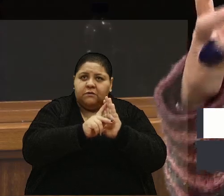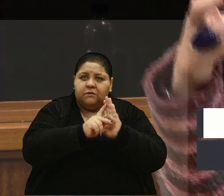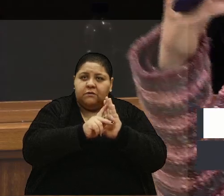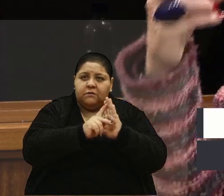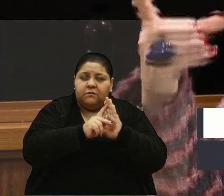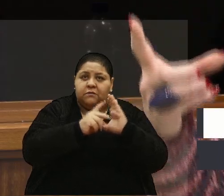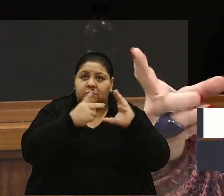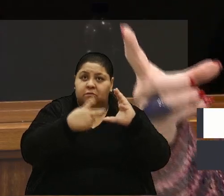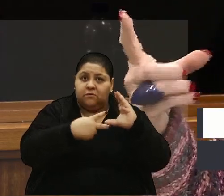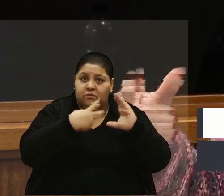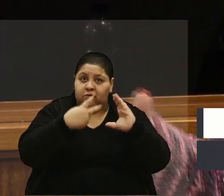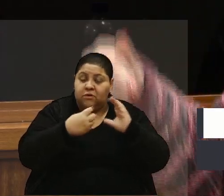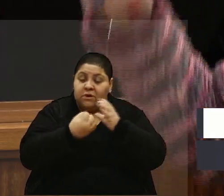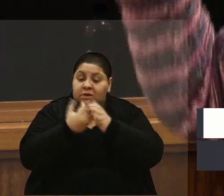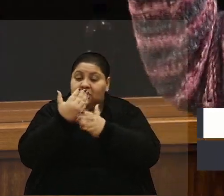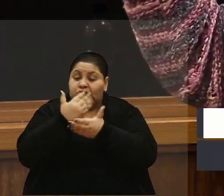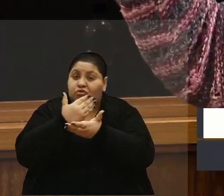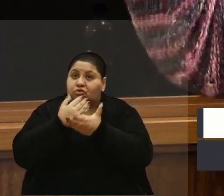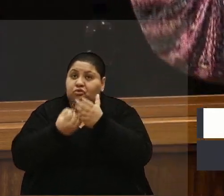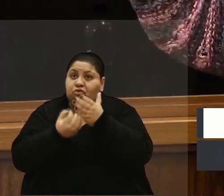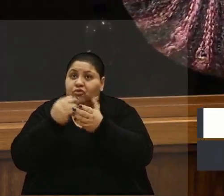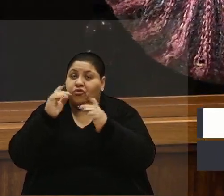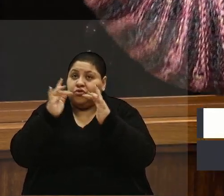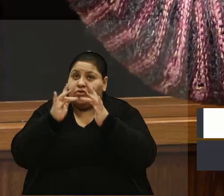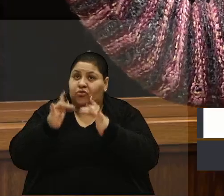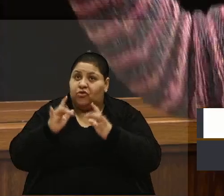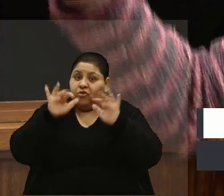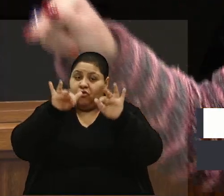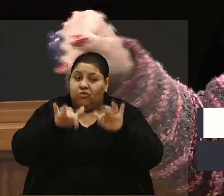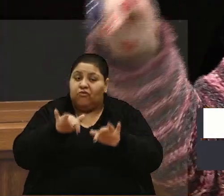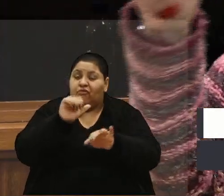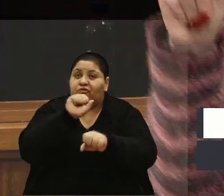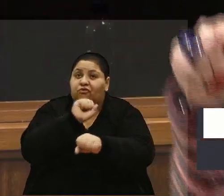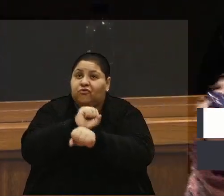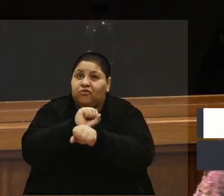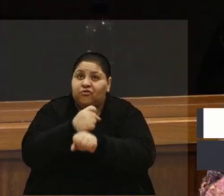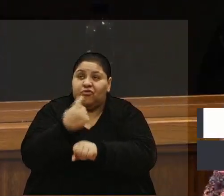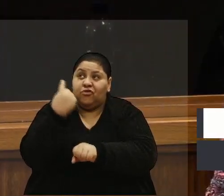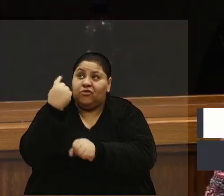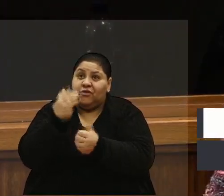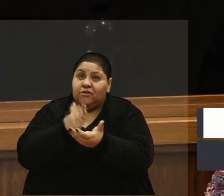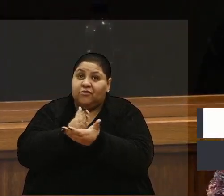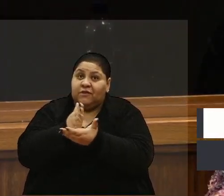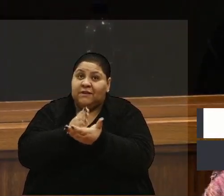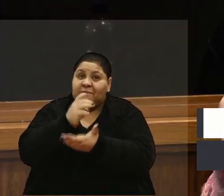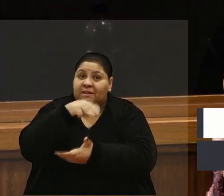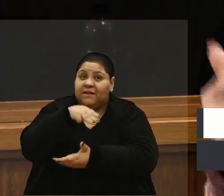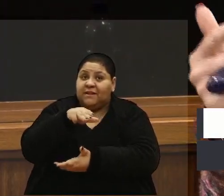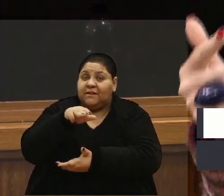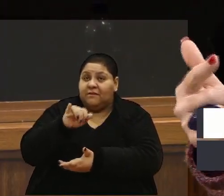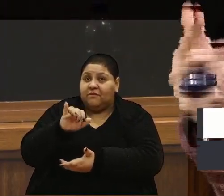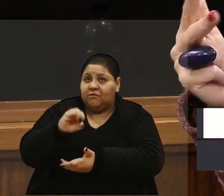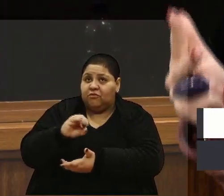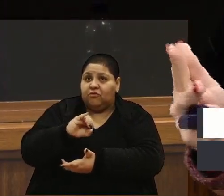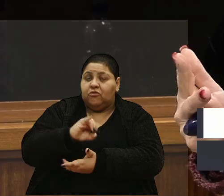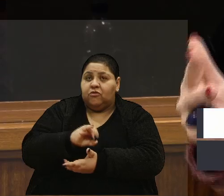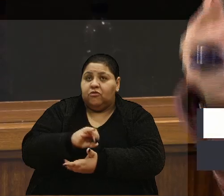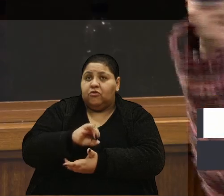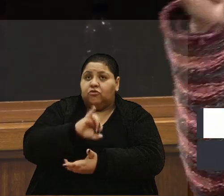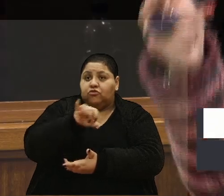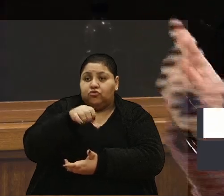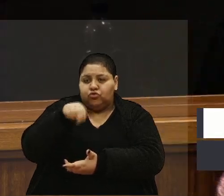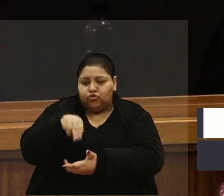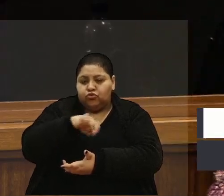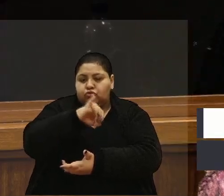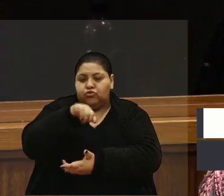fruto ainda do acordo do fim da paralisação lá da metade de maio. Junho, julho,